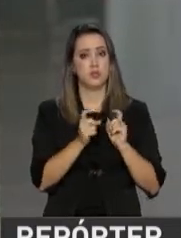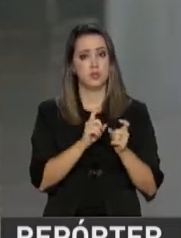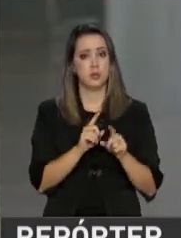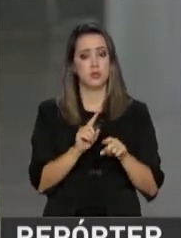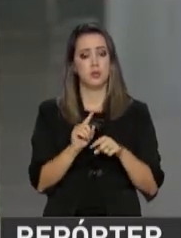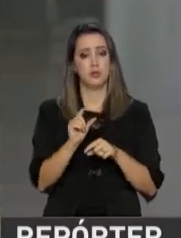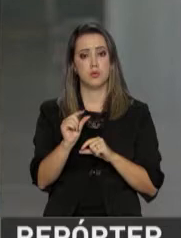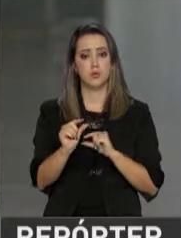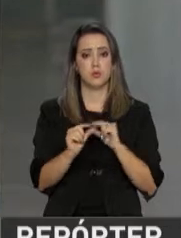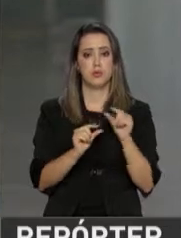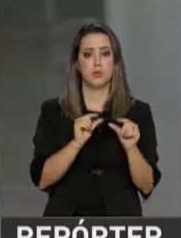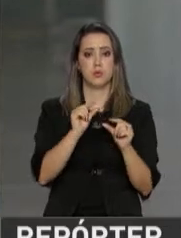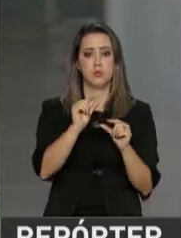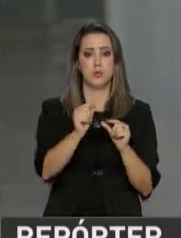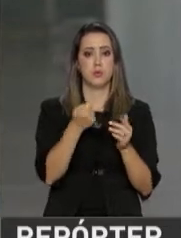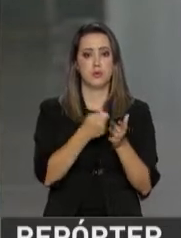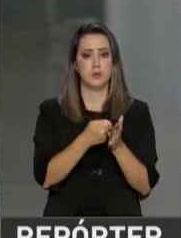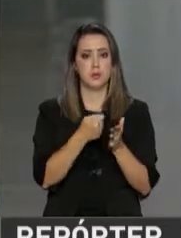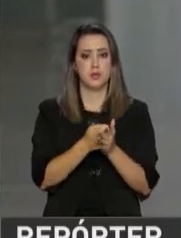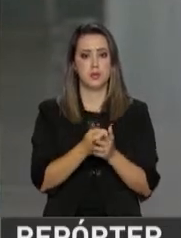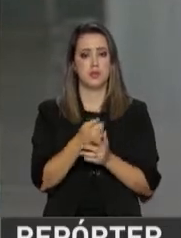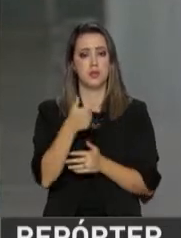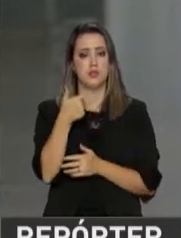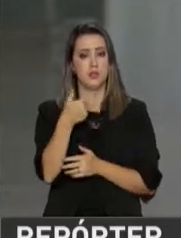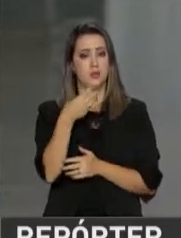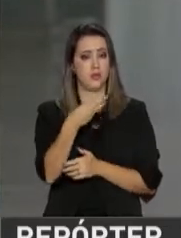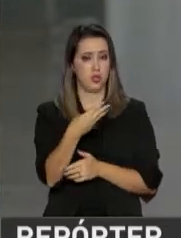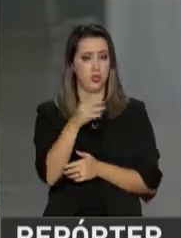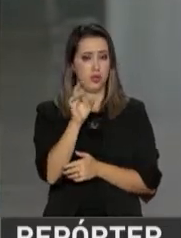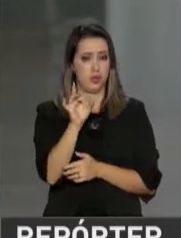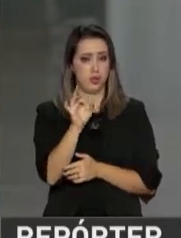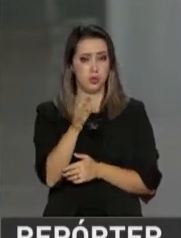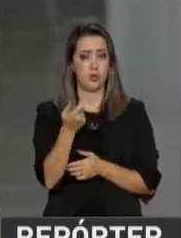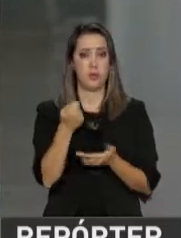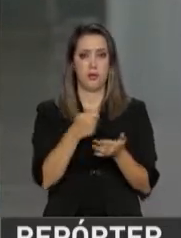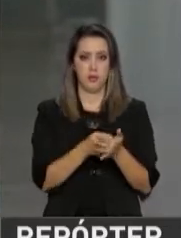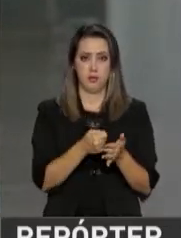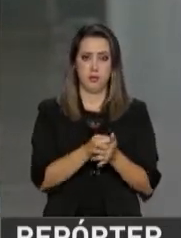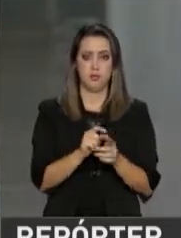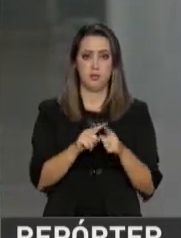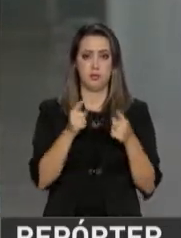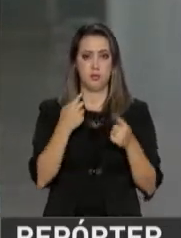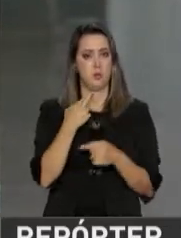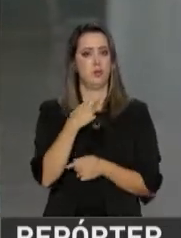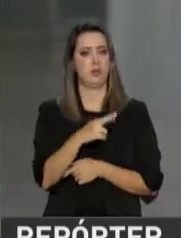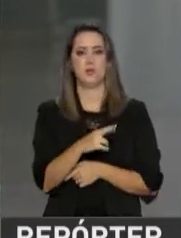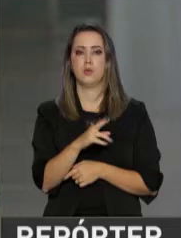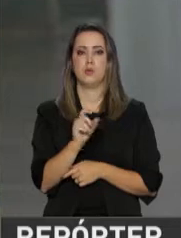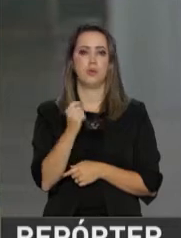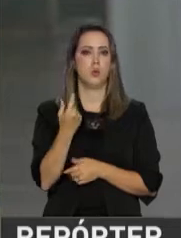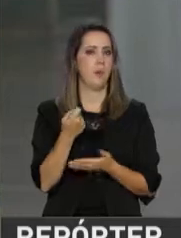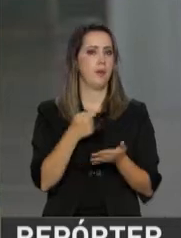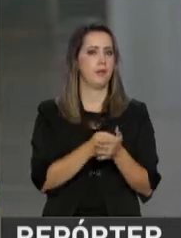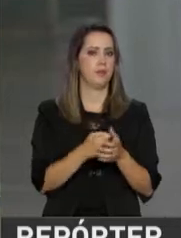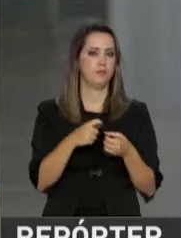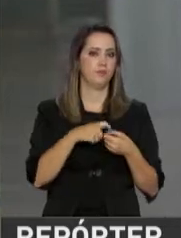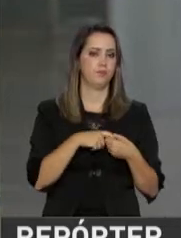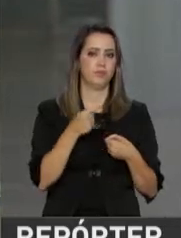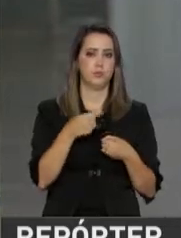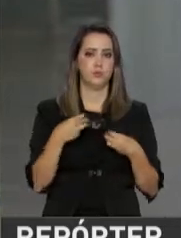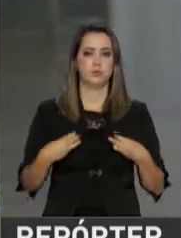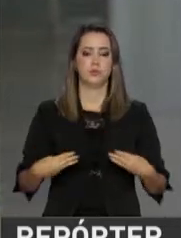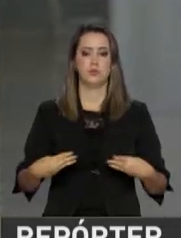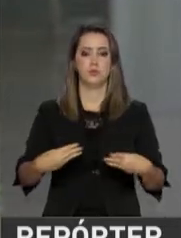poucas devolveram 23 apenas mas as que não responderem que não devolverem o